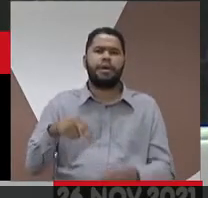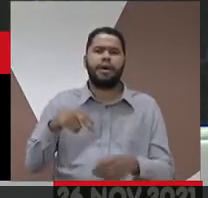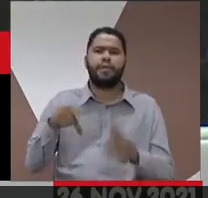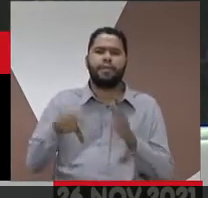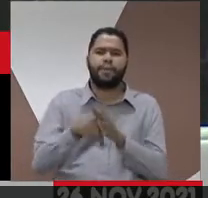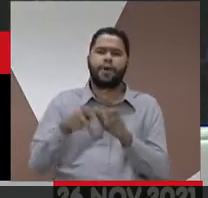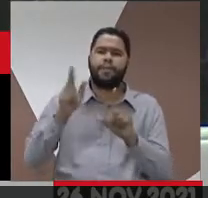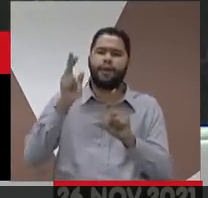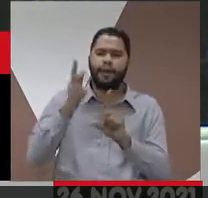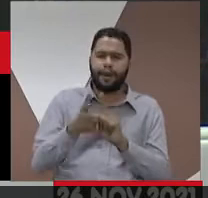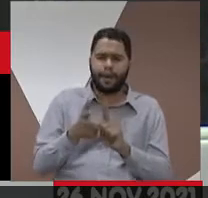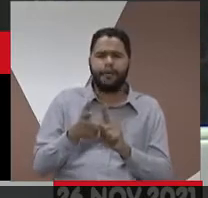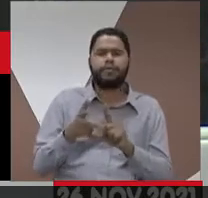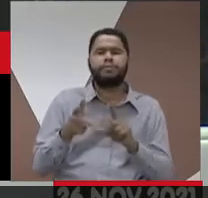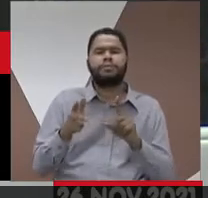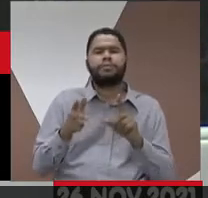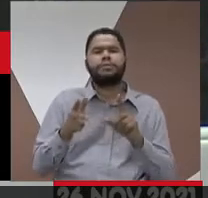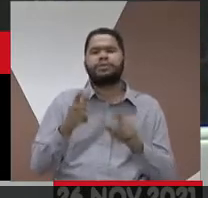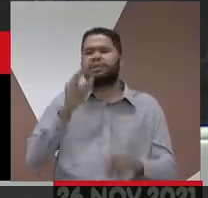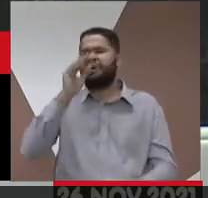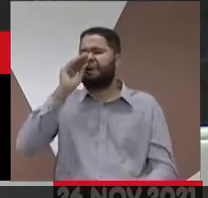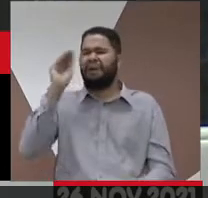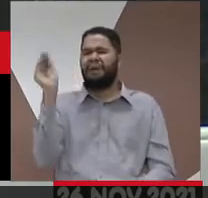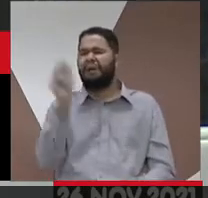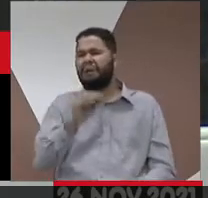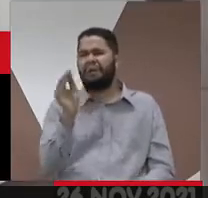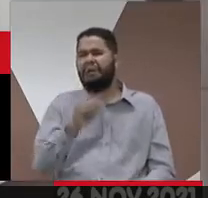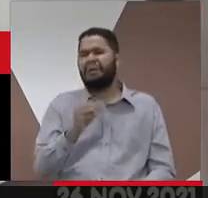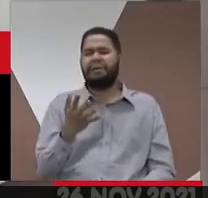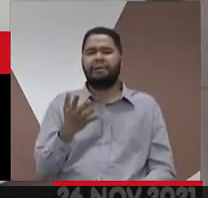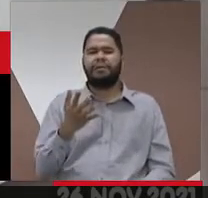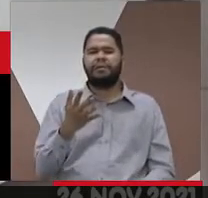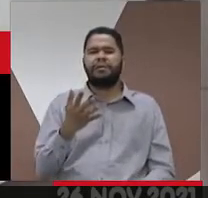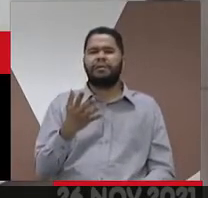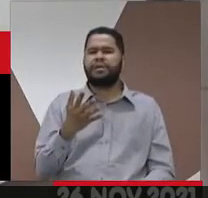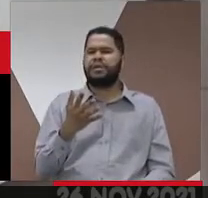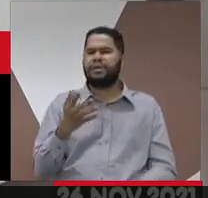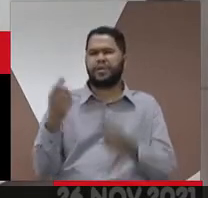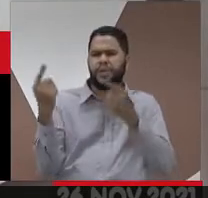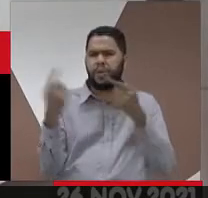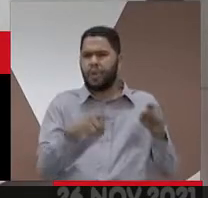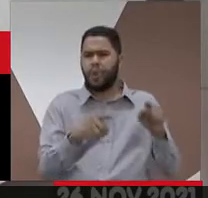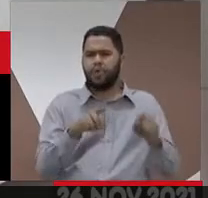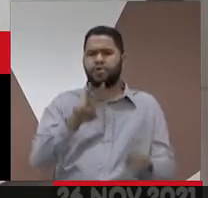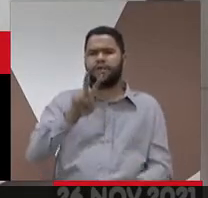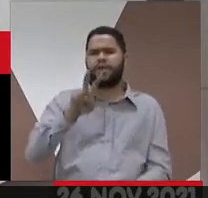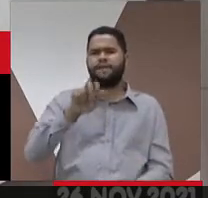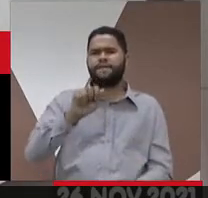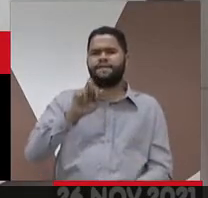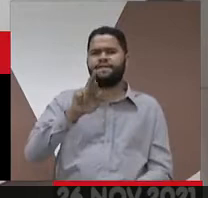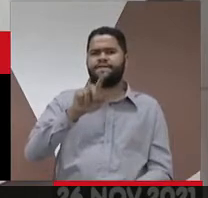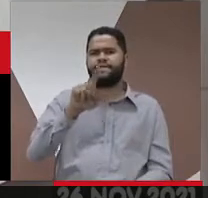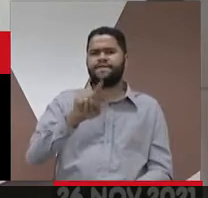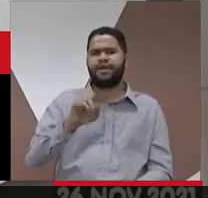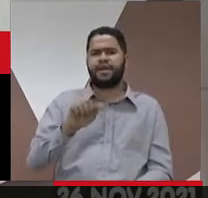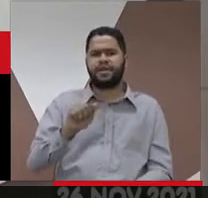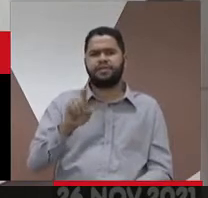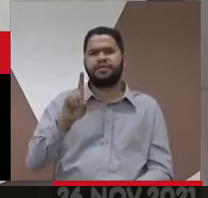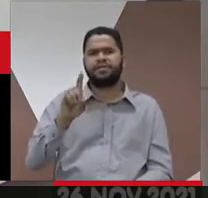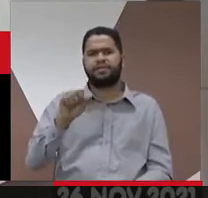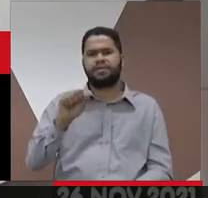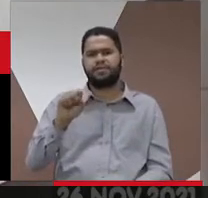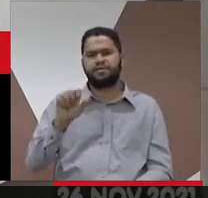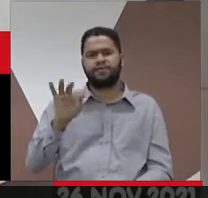Frei Gilvander, de rejeitar a agressão à Vaz das Flores, a agressão à vida das pessoas, a agressão a não ouvir